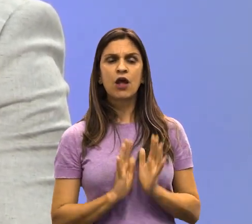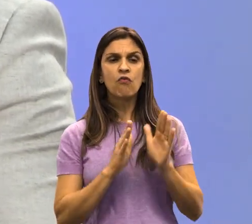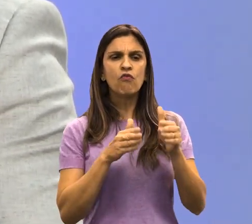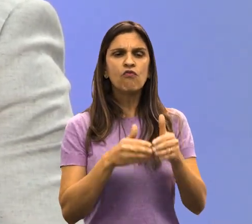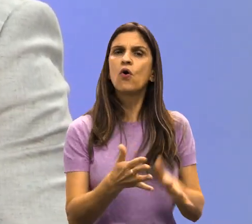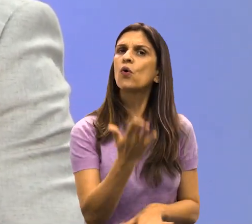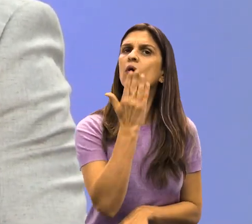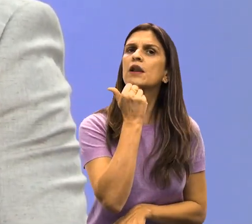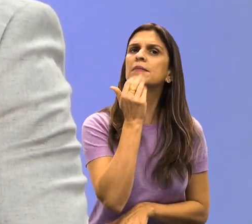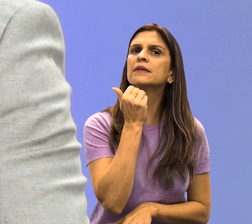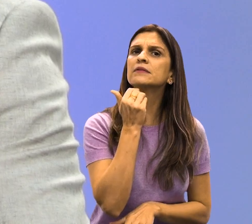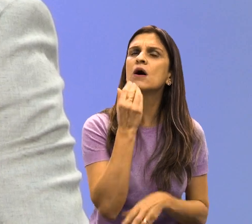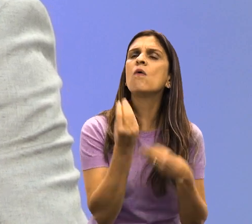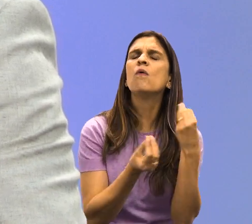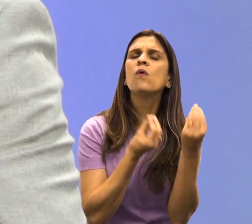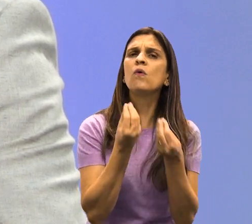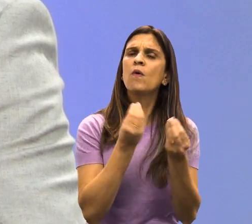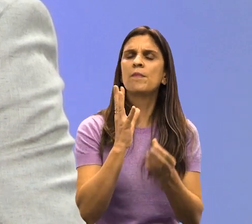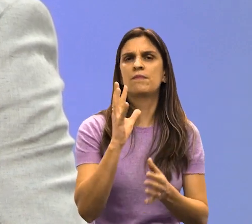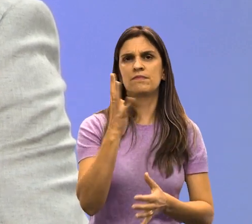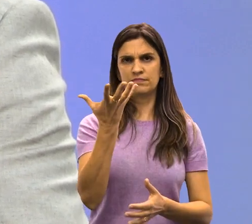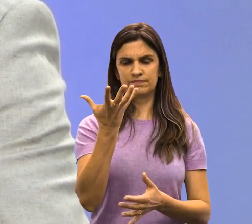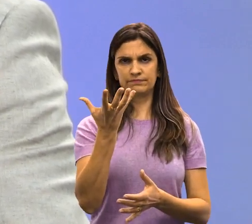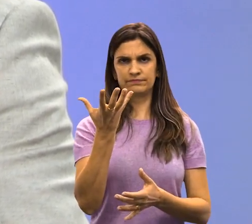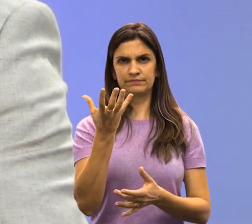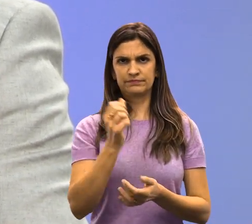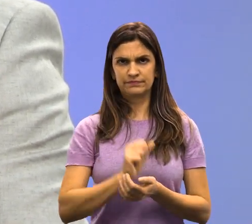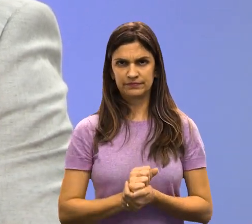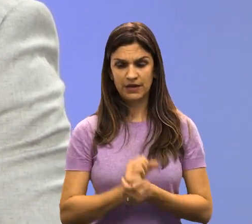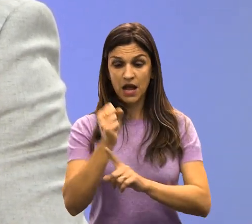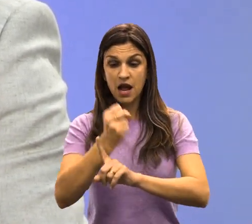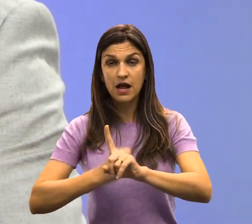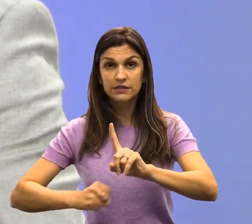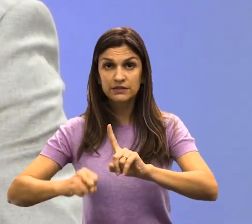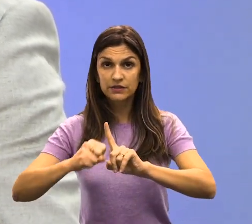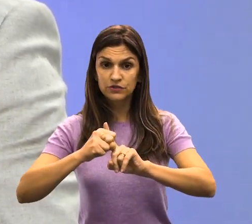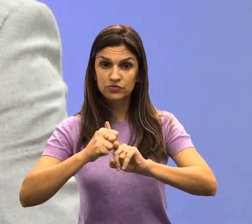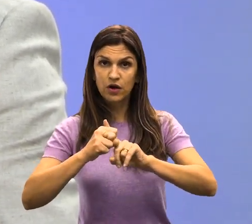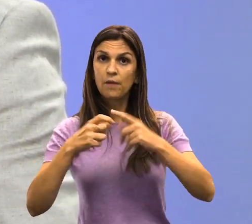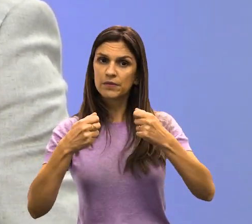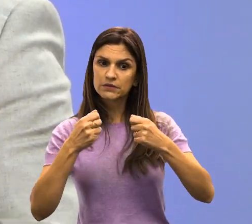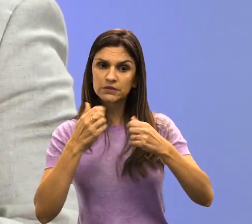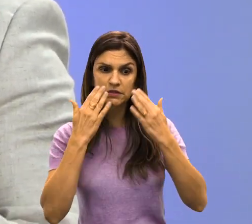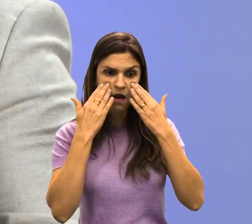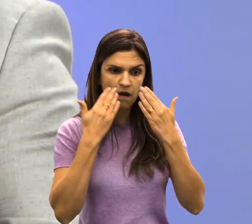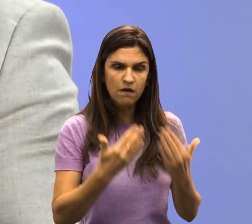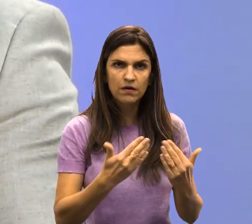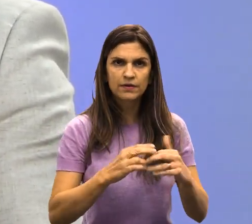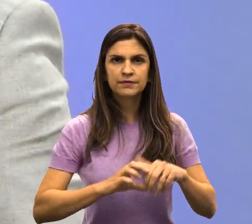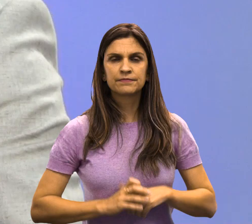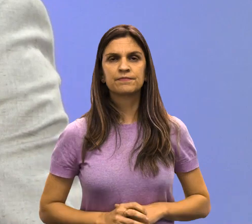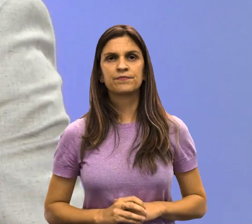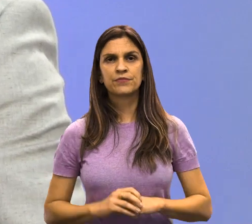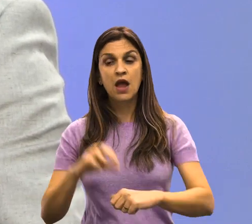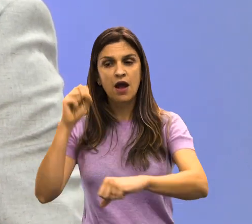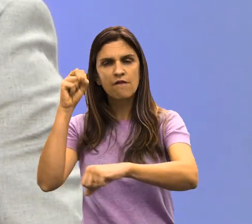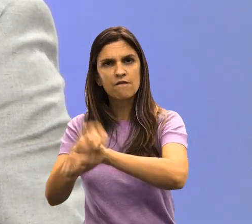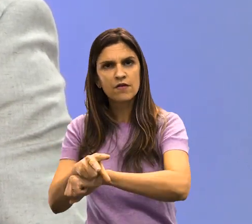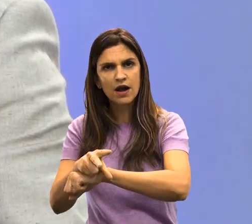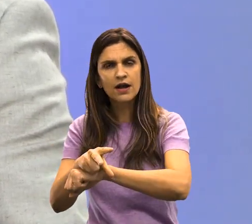sendo a alimentação dessa criança. A assistência social tem que agir. Uma vaga de